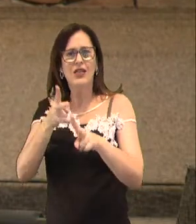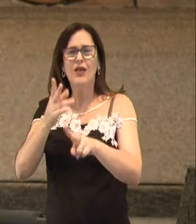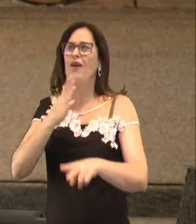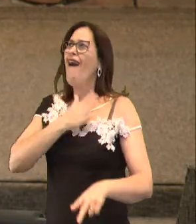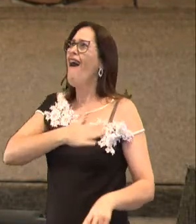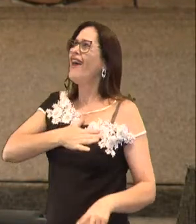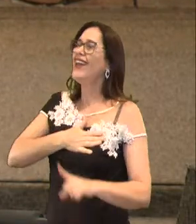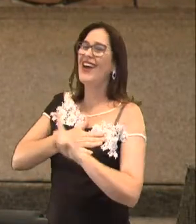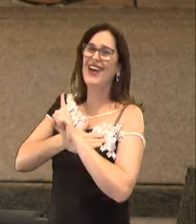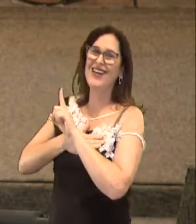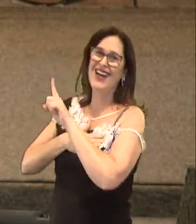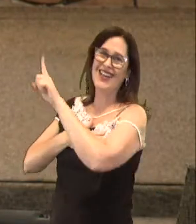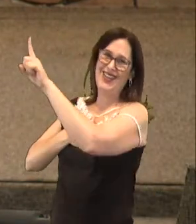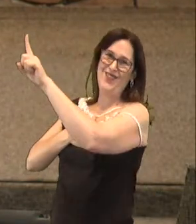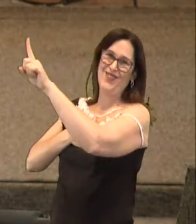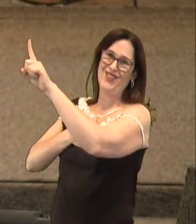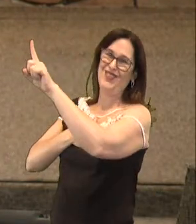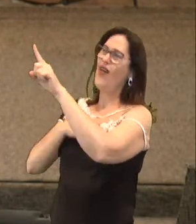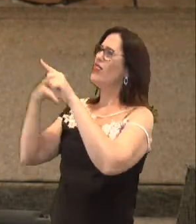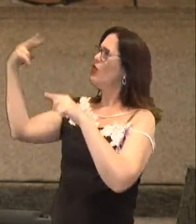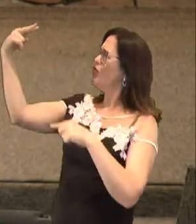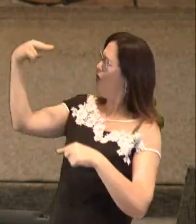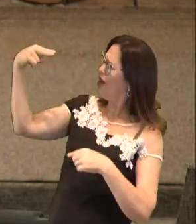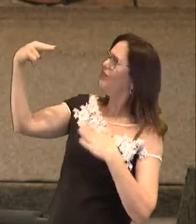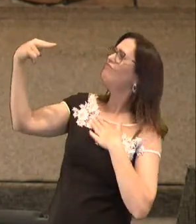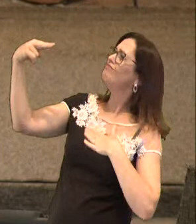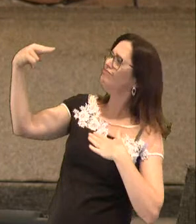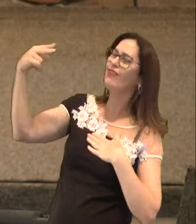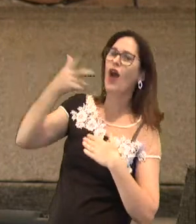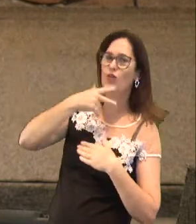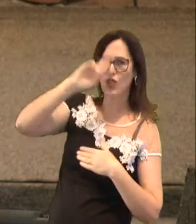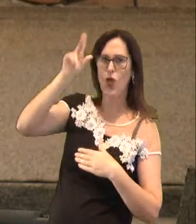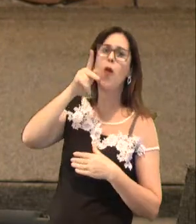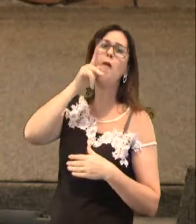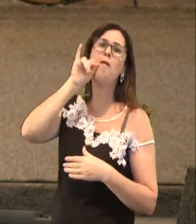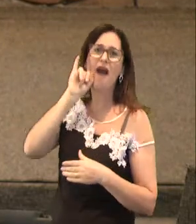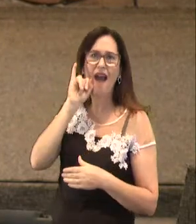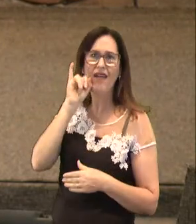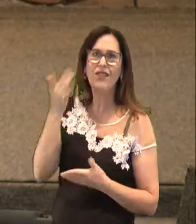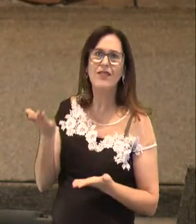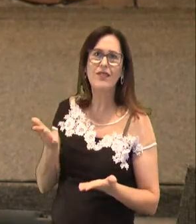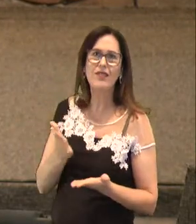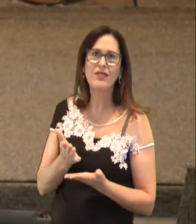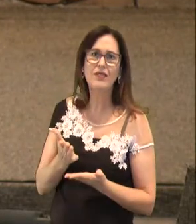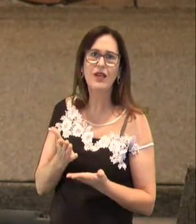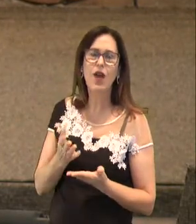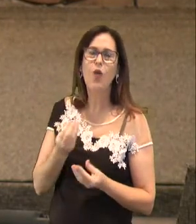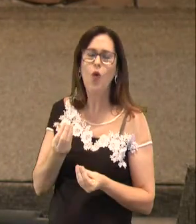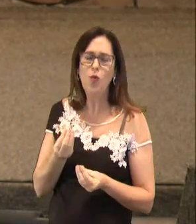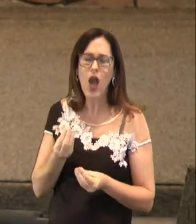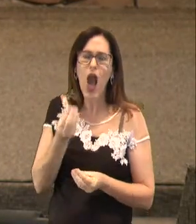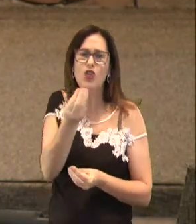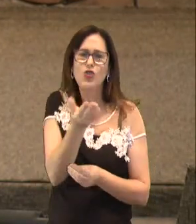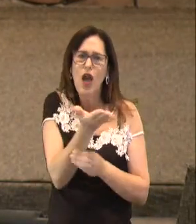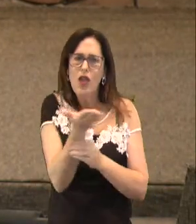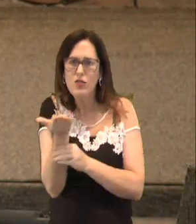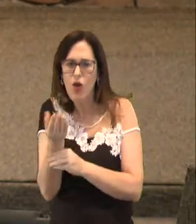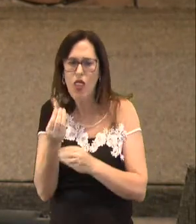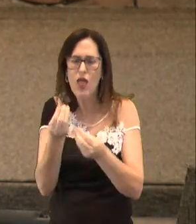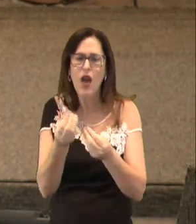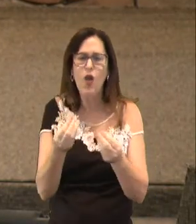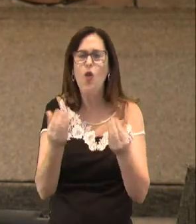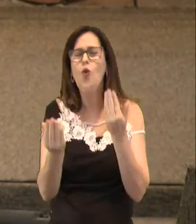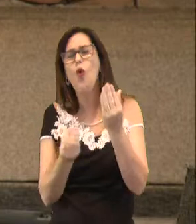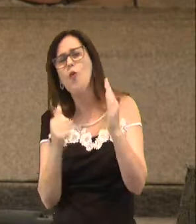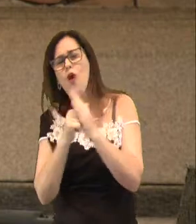agradar ao nosso Deus, ao nosso Senhor, ao nosso Pai. Como se deve dar esmolas, como se deve orar, não